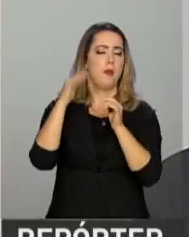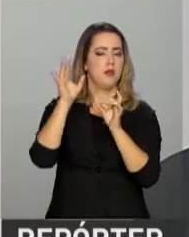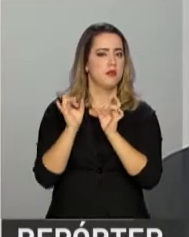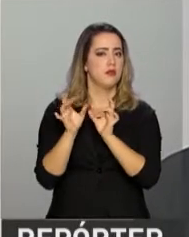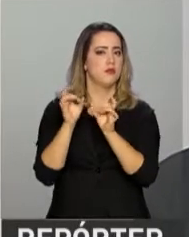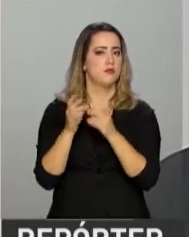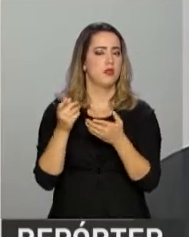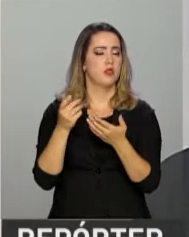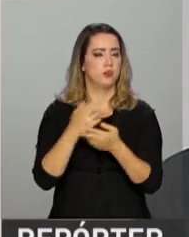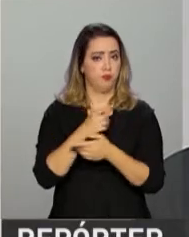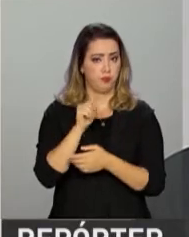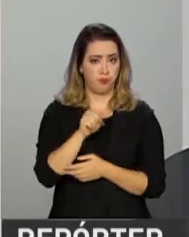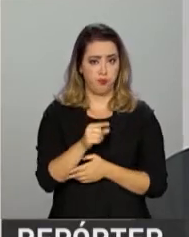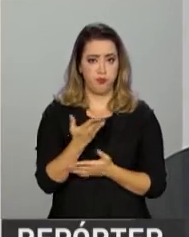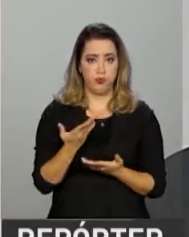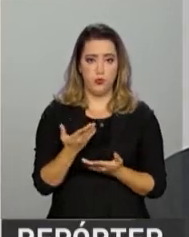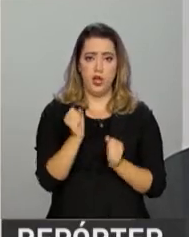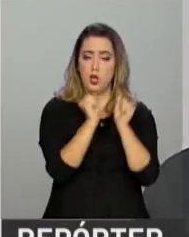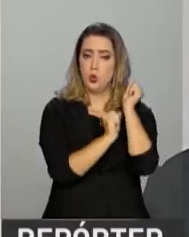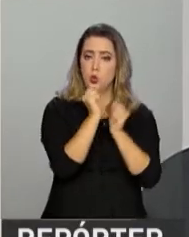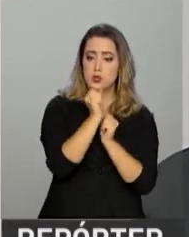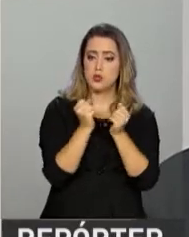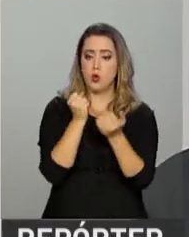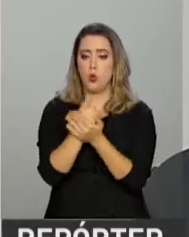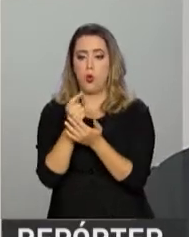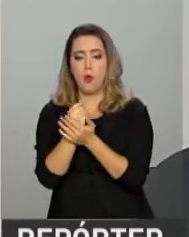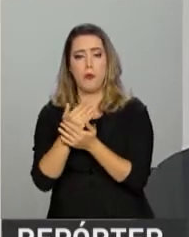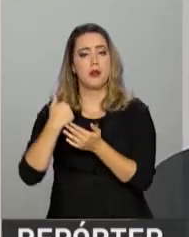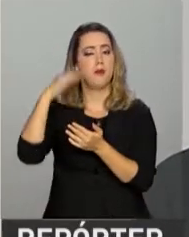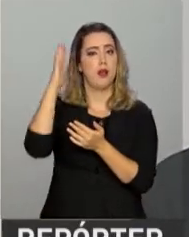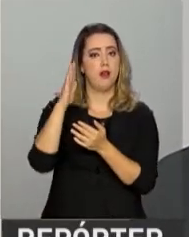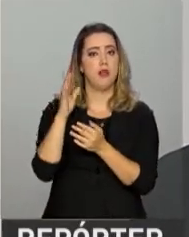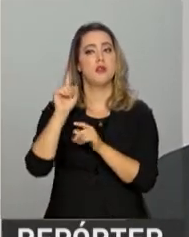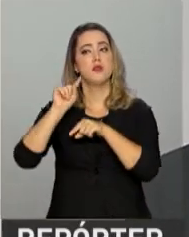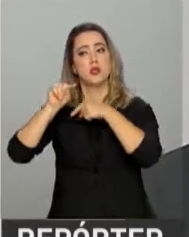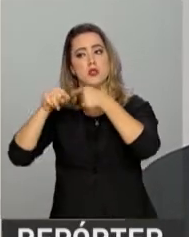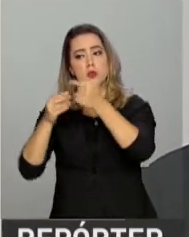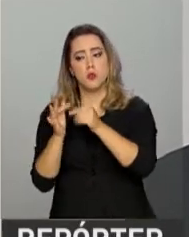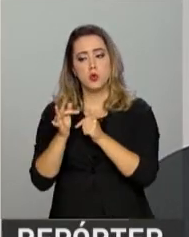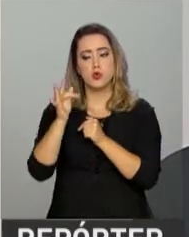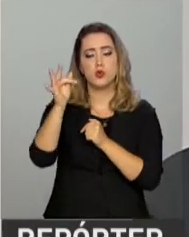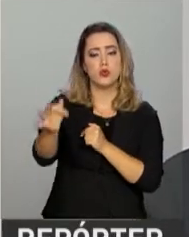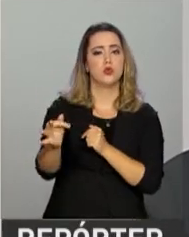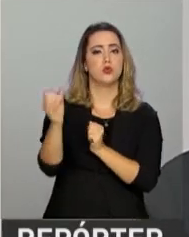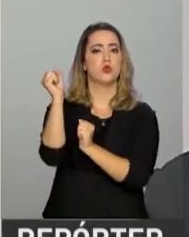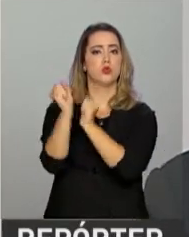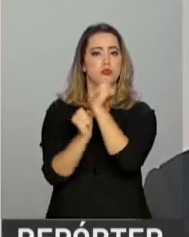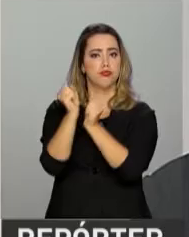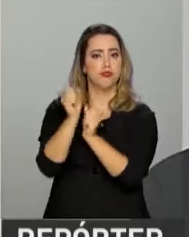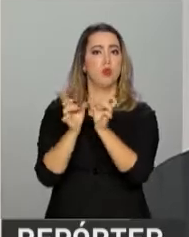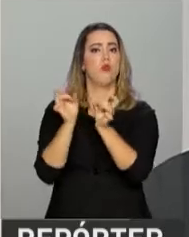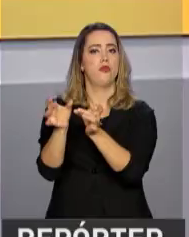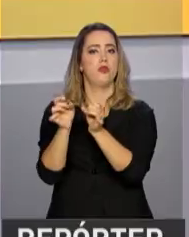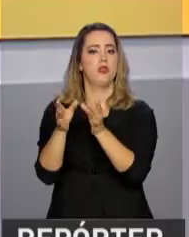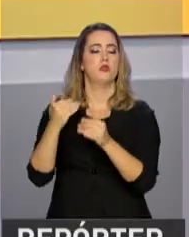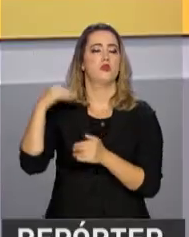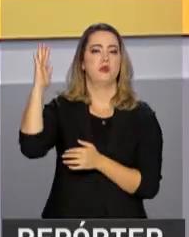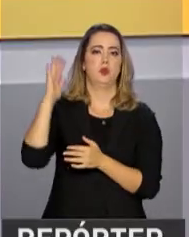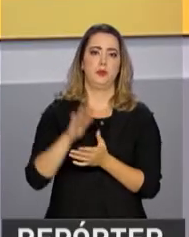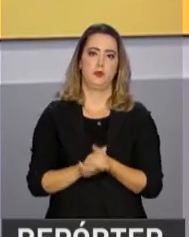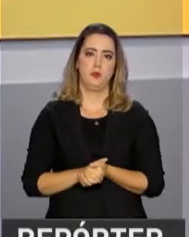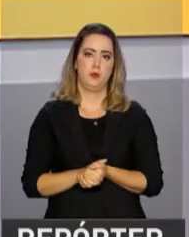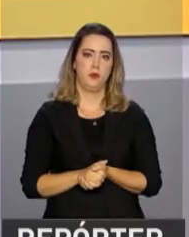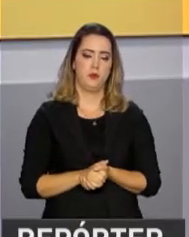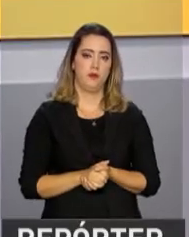medida que ainda esteja comprando mais insumos para produzir mais para frente a tendência é que tenha uma recuperação da produção ainda mais forte